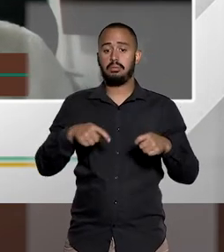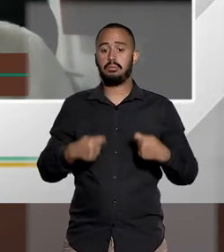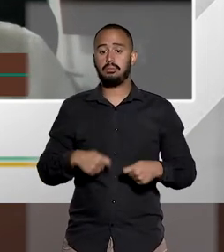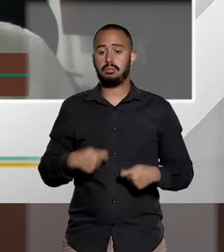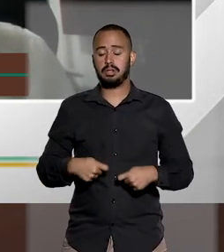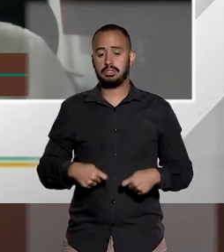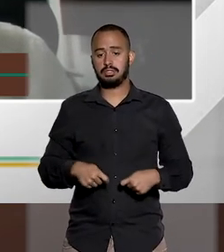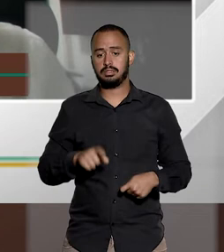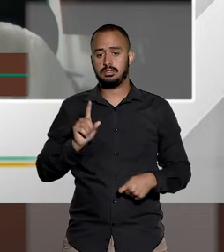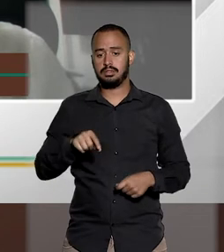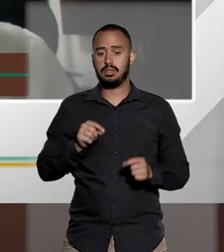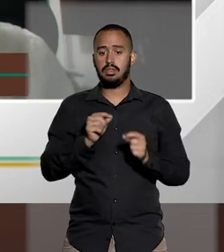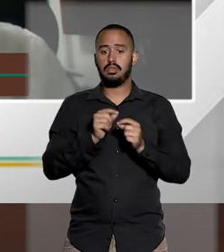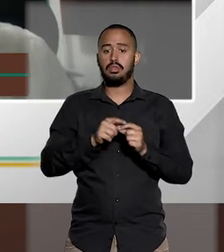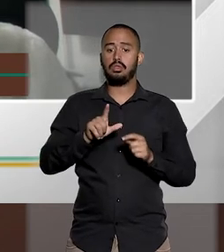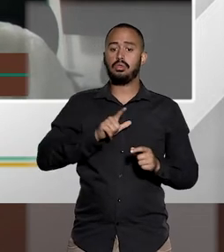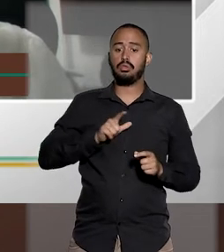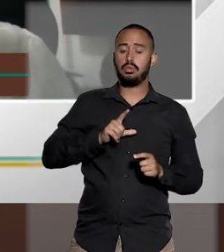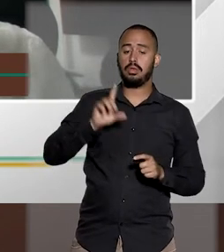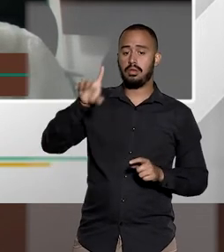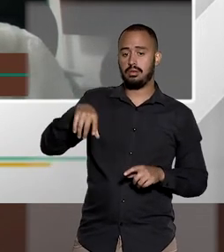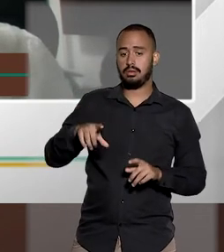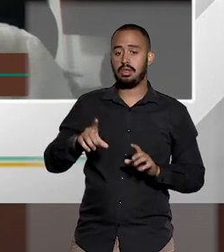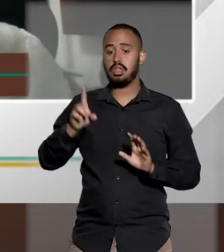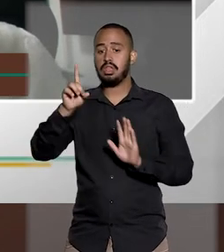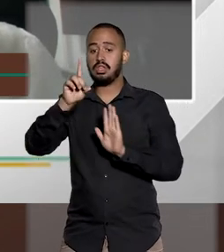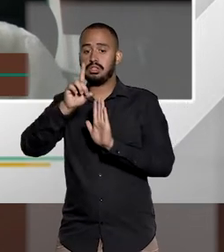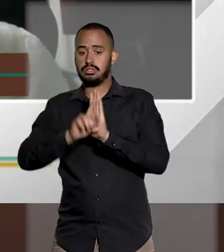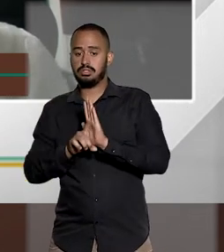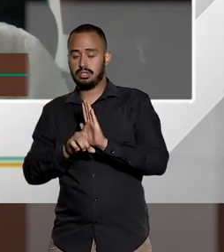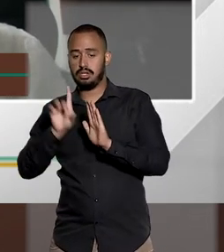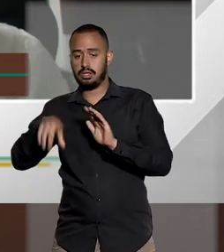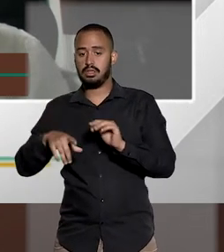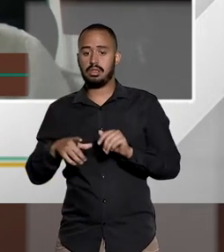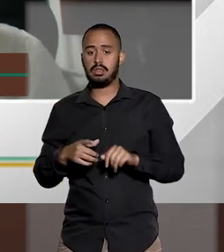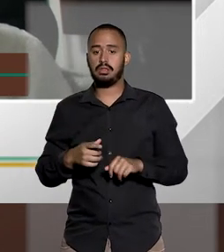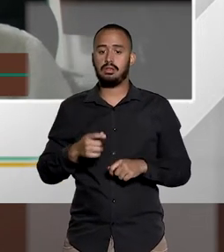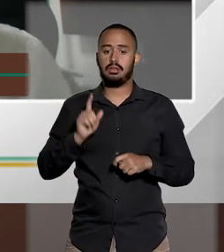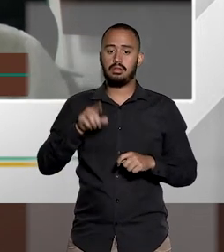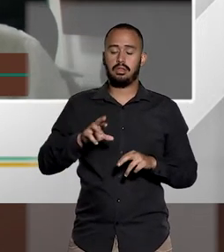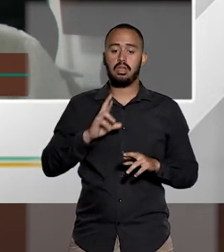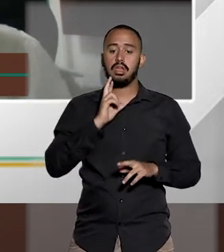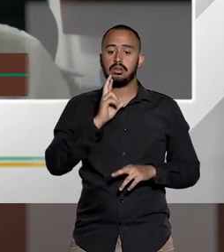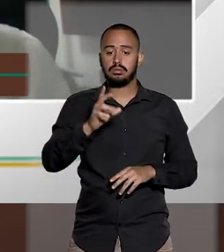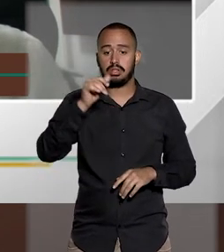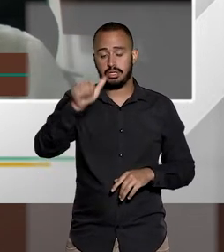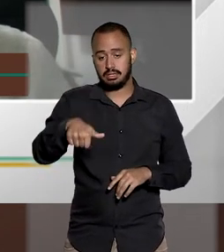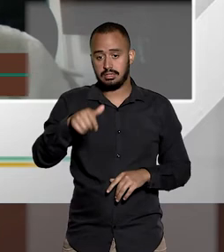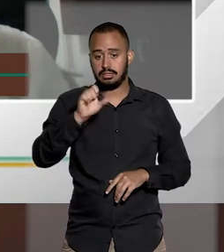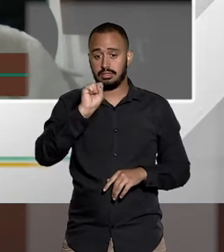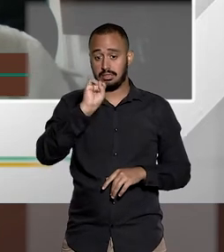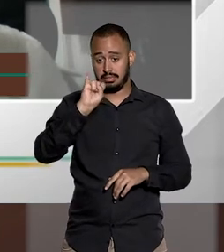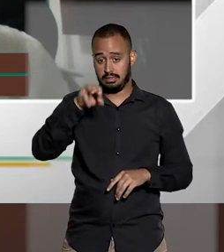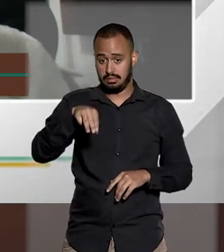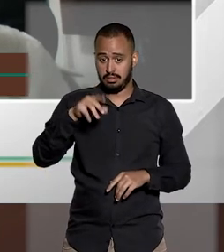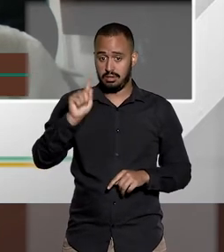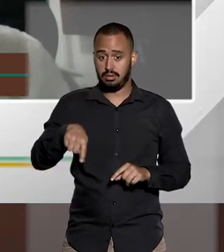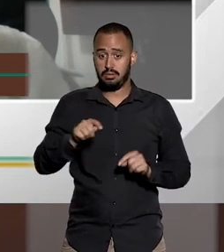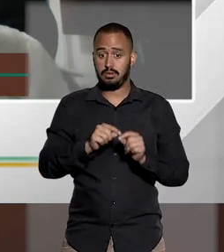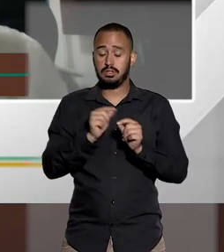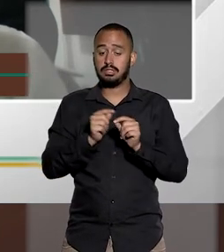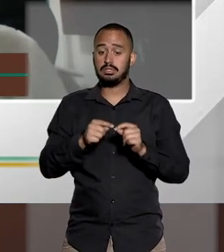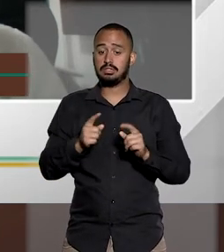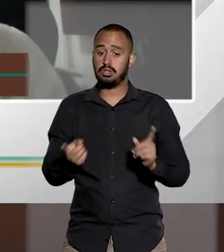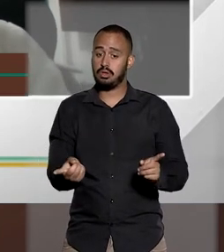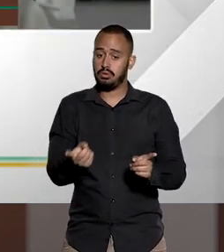assegurado o contraditório e a ampla defesa com todos os recursos cabíveis. Então, a resposta realmente é sim, tem que haver o